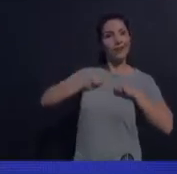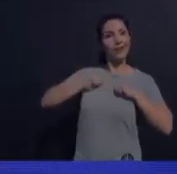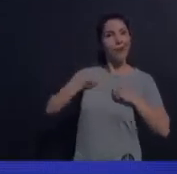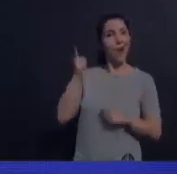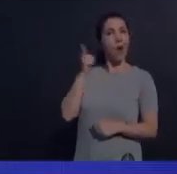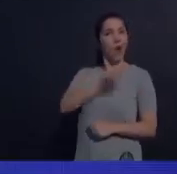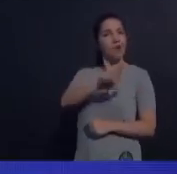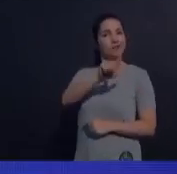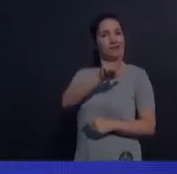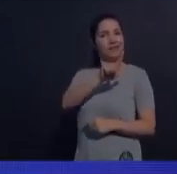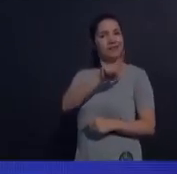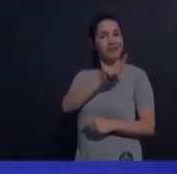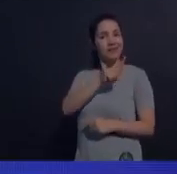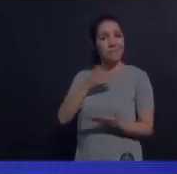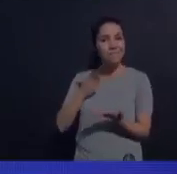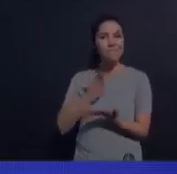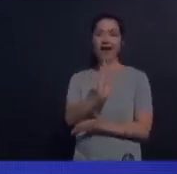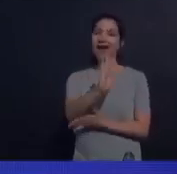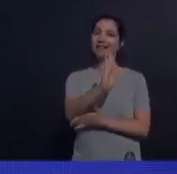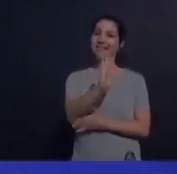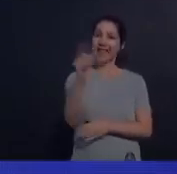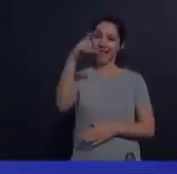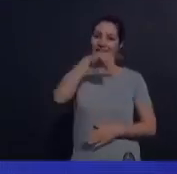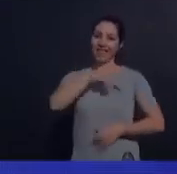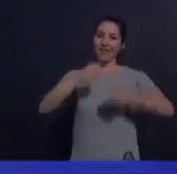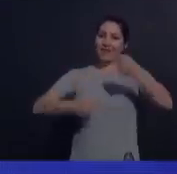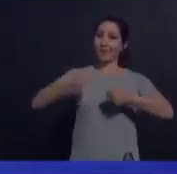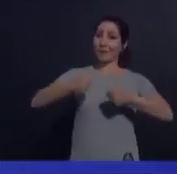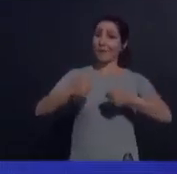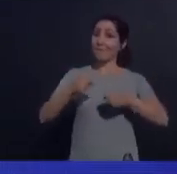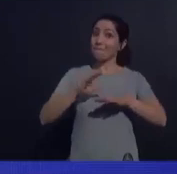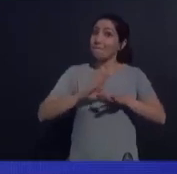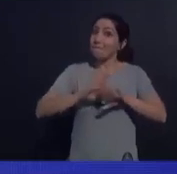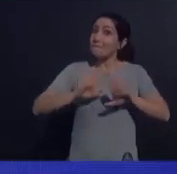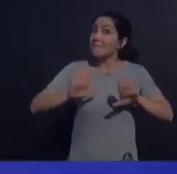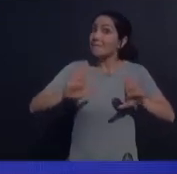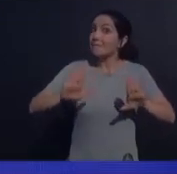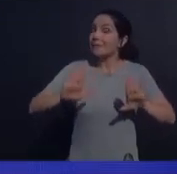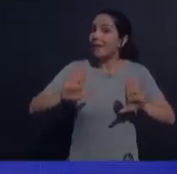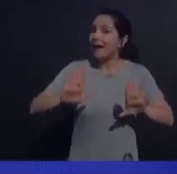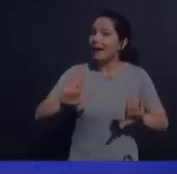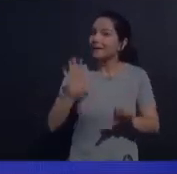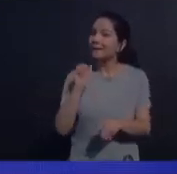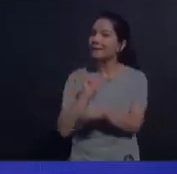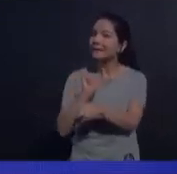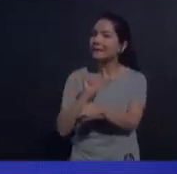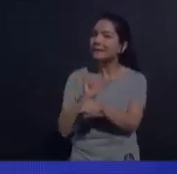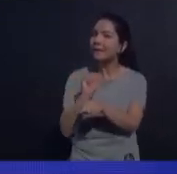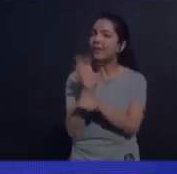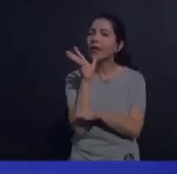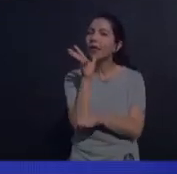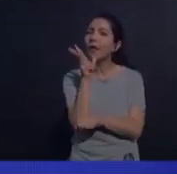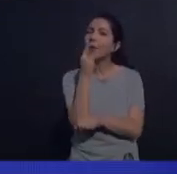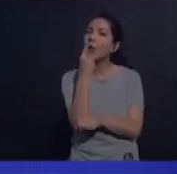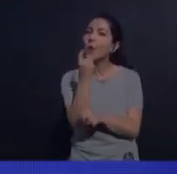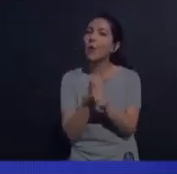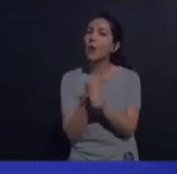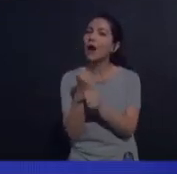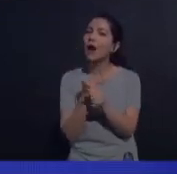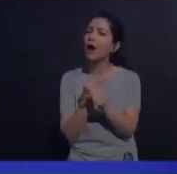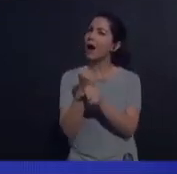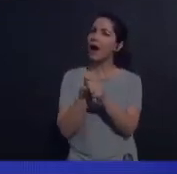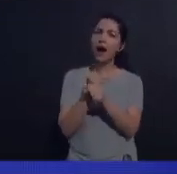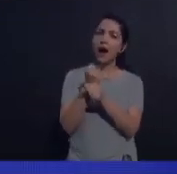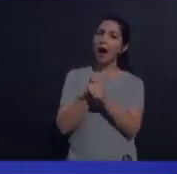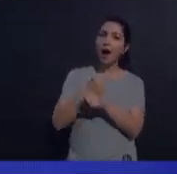tirei a carteira de motorista e fiquei um ano sem conseguir dirigir por causa do